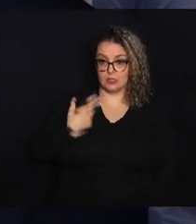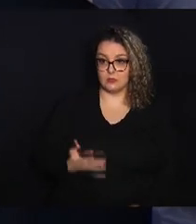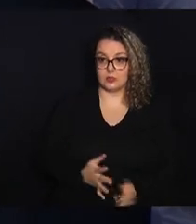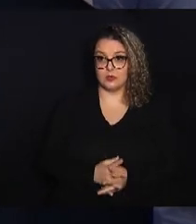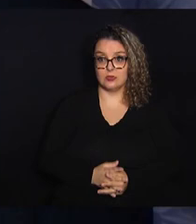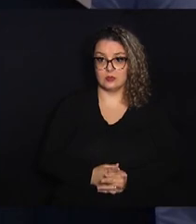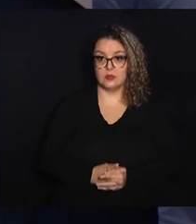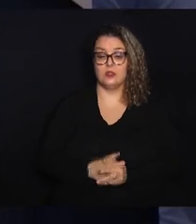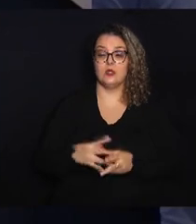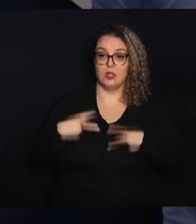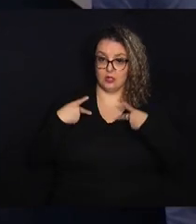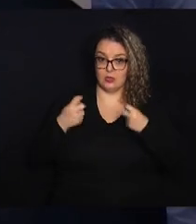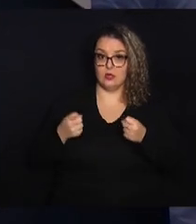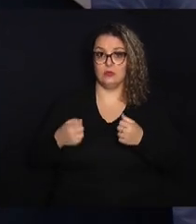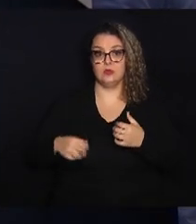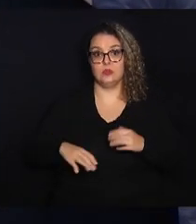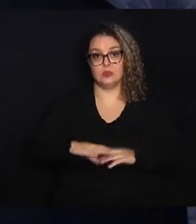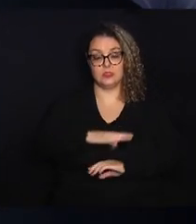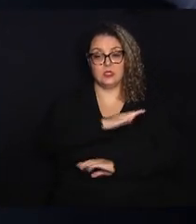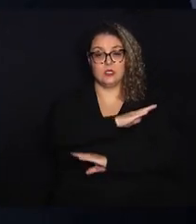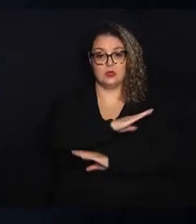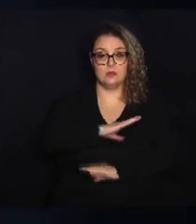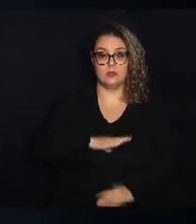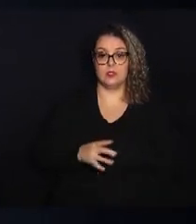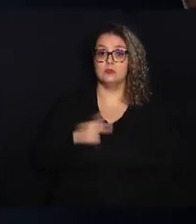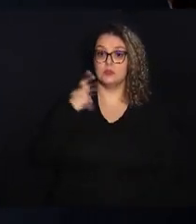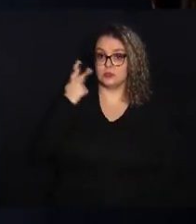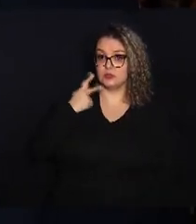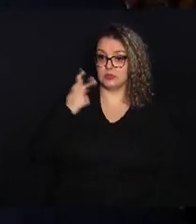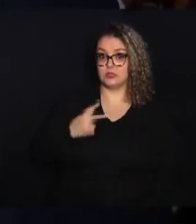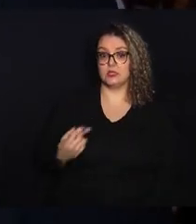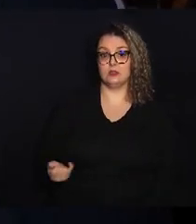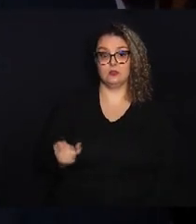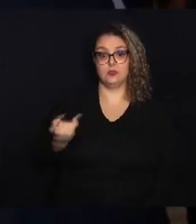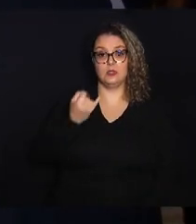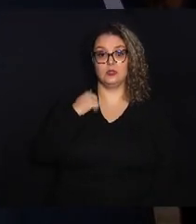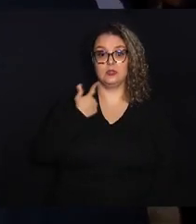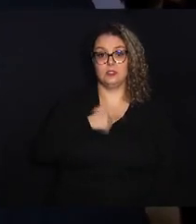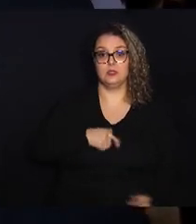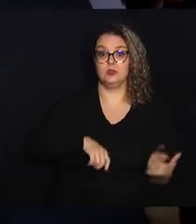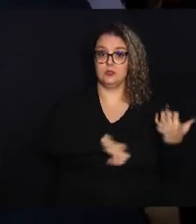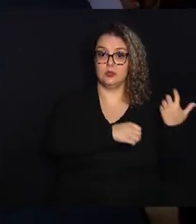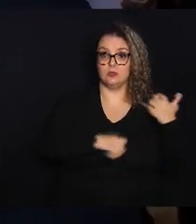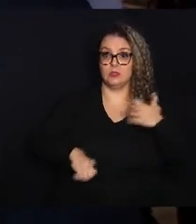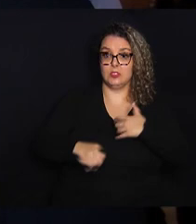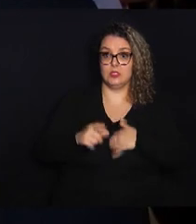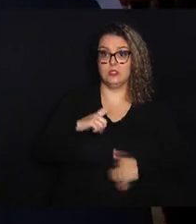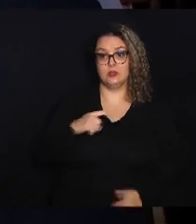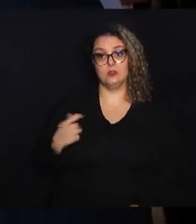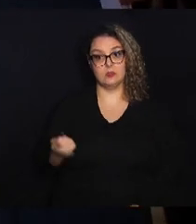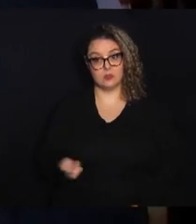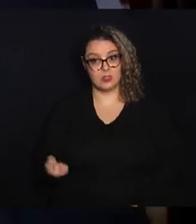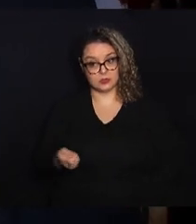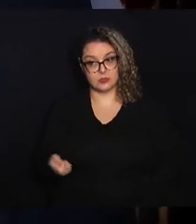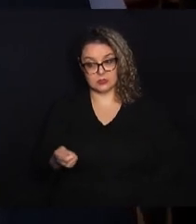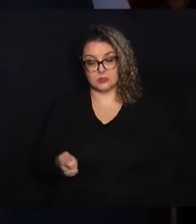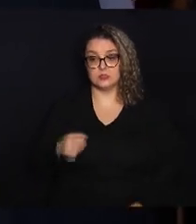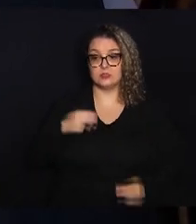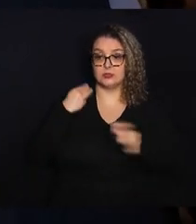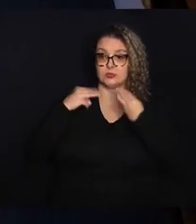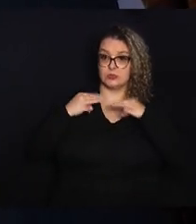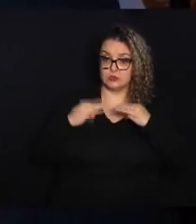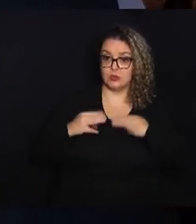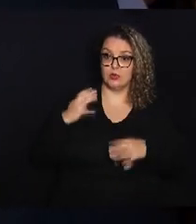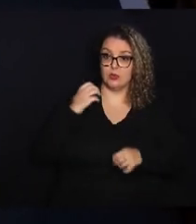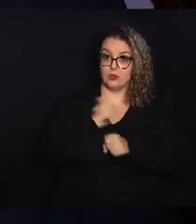um reconhecimento da Câmara dos Vereadores da importância da nossa orquestra ter uma associação de músicos que está quase